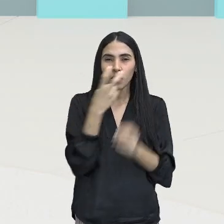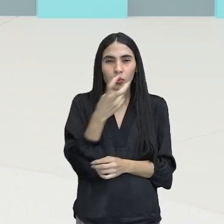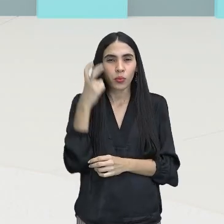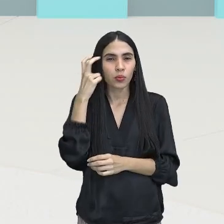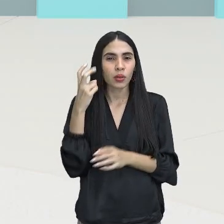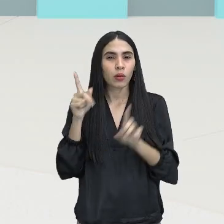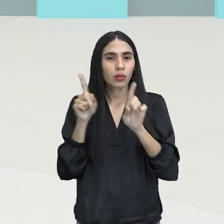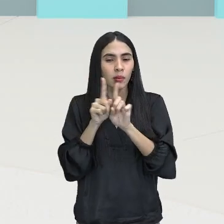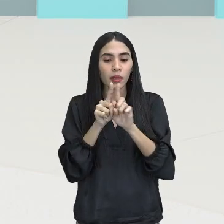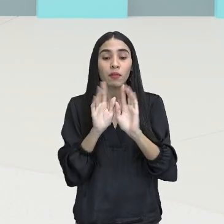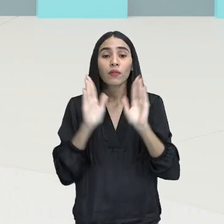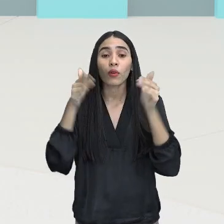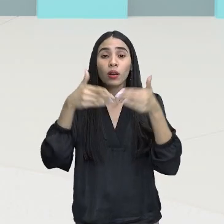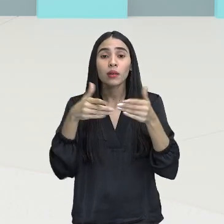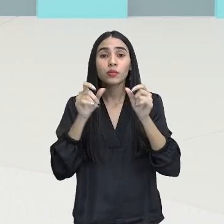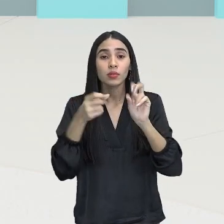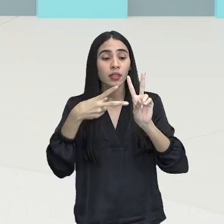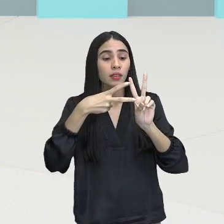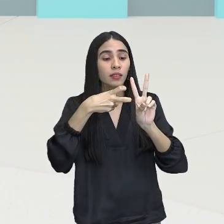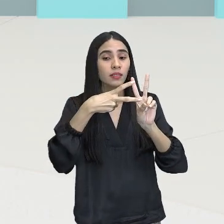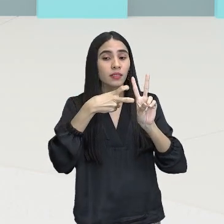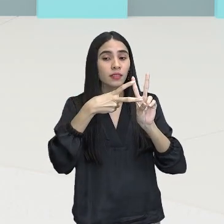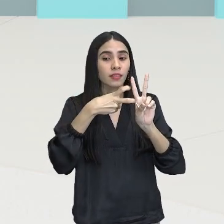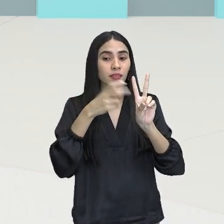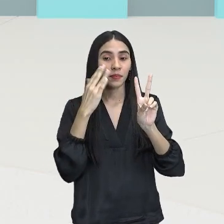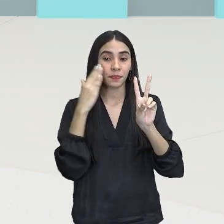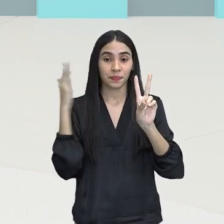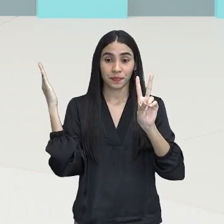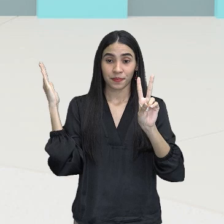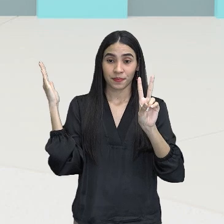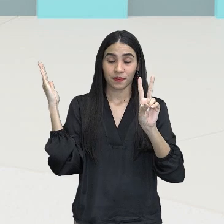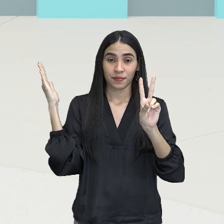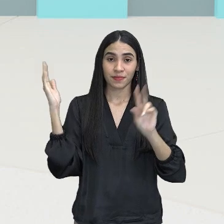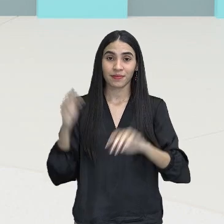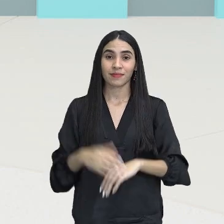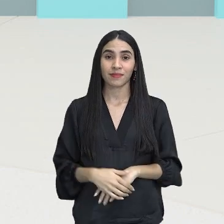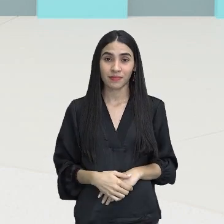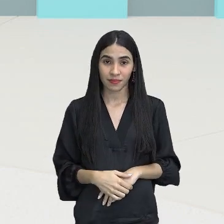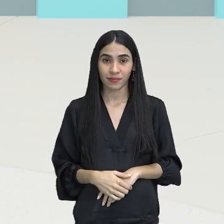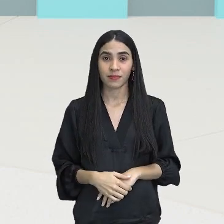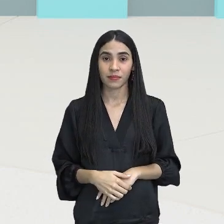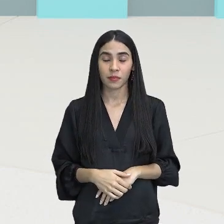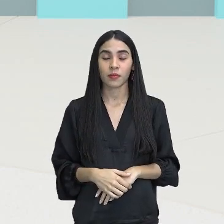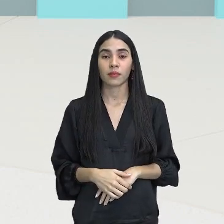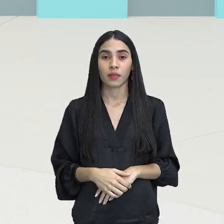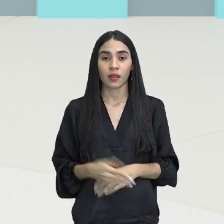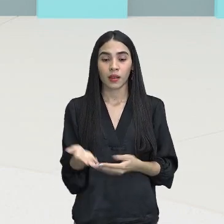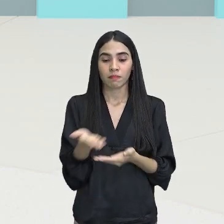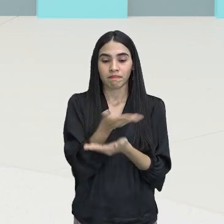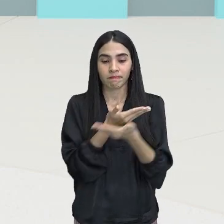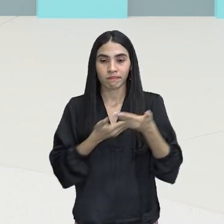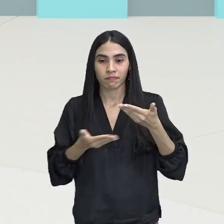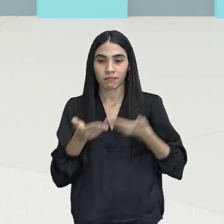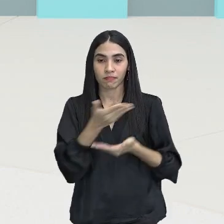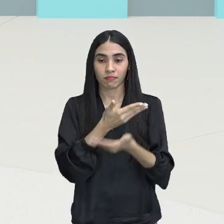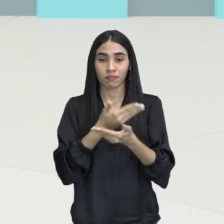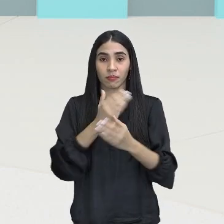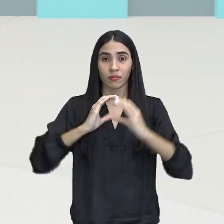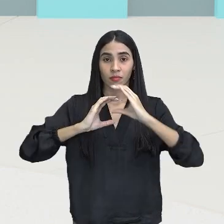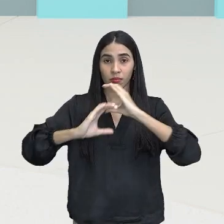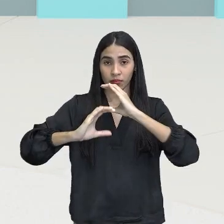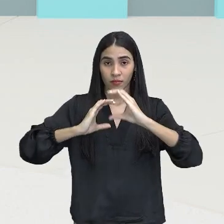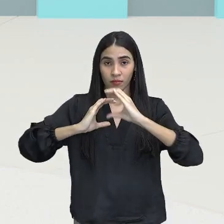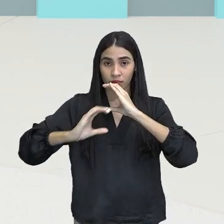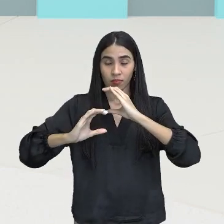dos indígenas. E vamos perceber que está nessas redes, está em